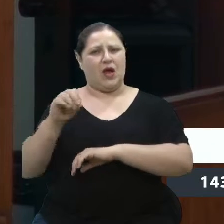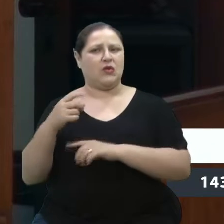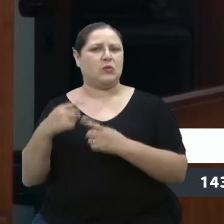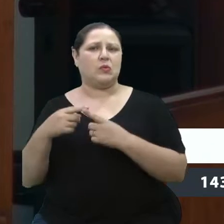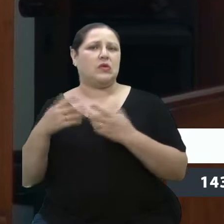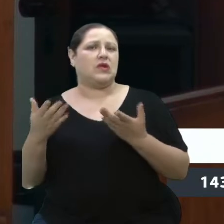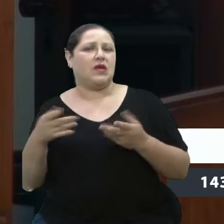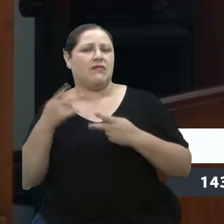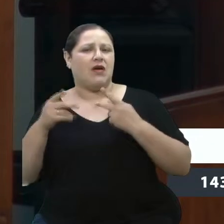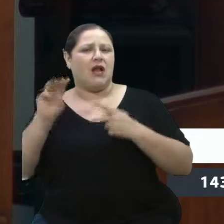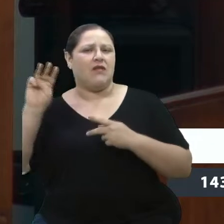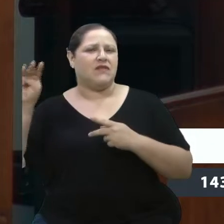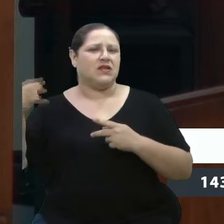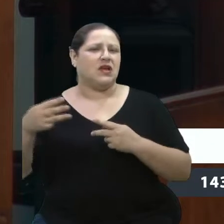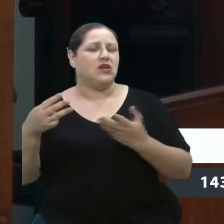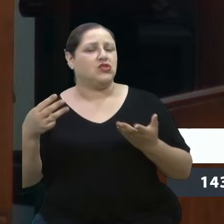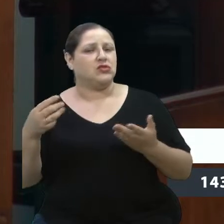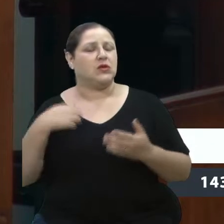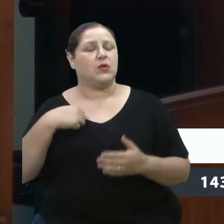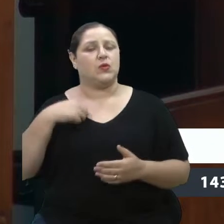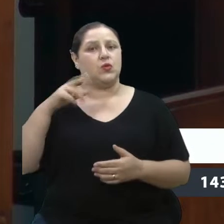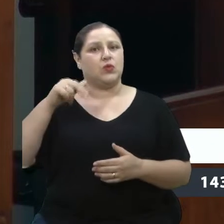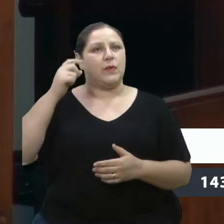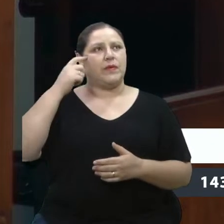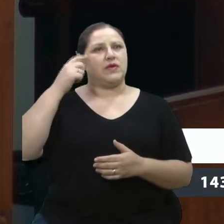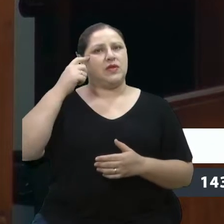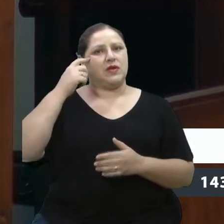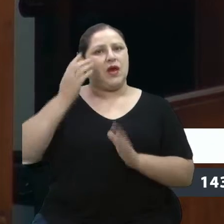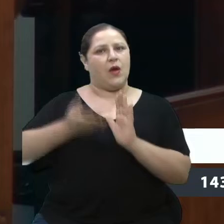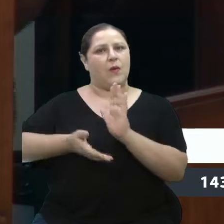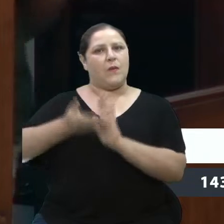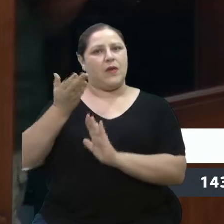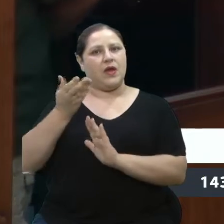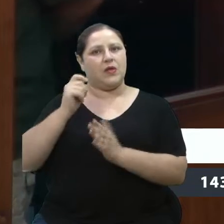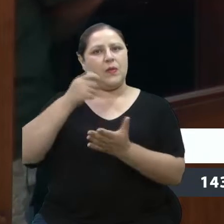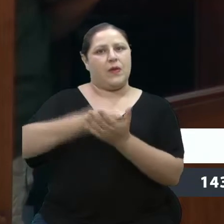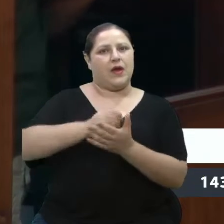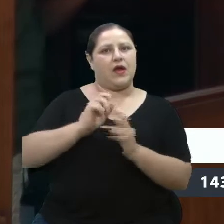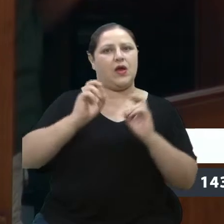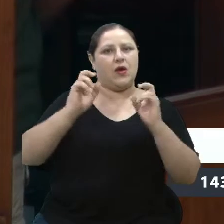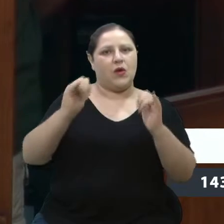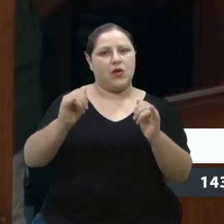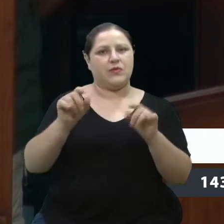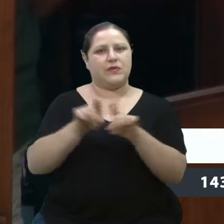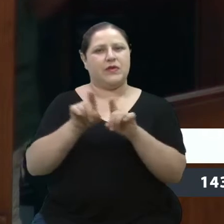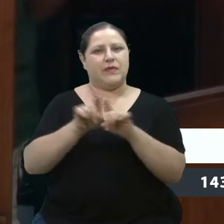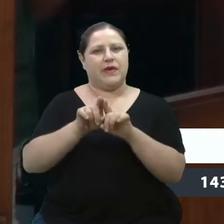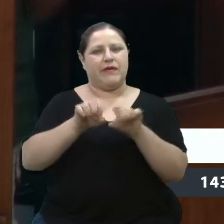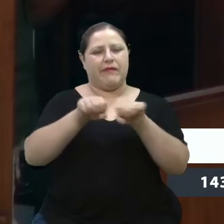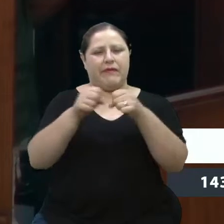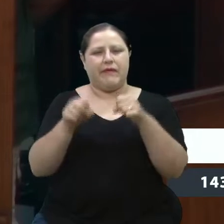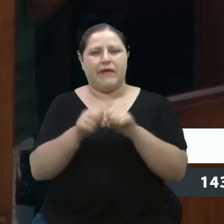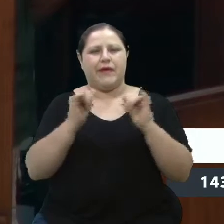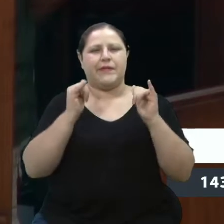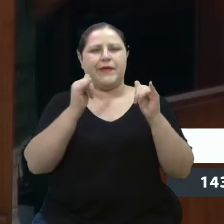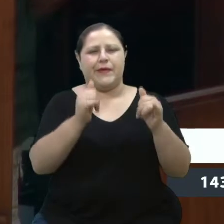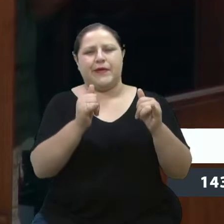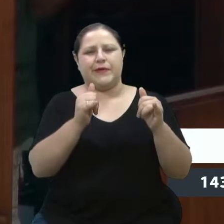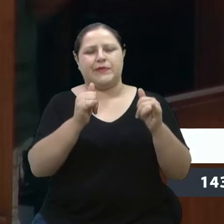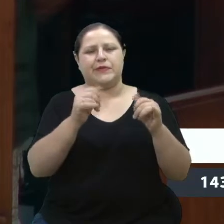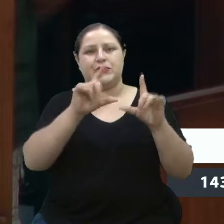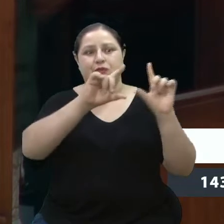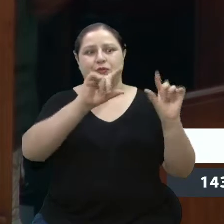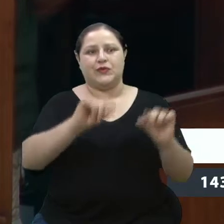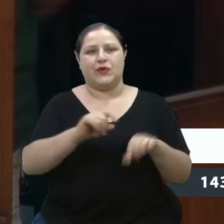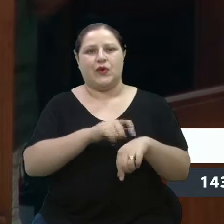Mas eu acho impensável imaginar que o aumento no preço da passagem, a precarização que o transporte vem sofrendo, a diminuição dos horários